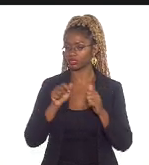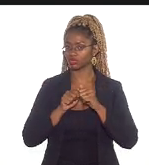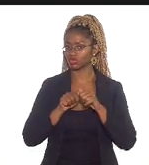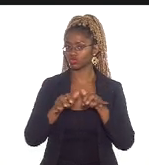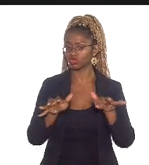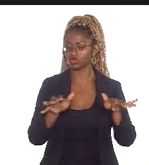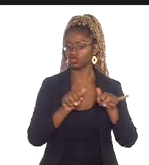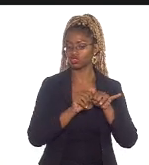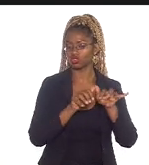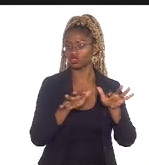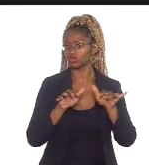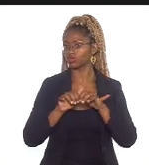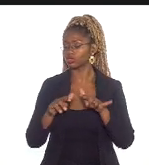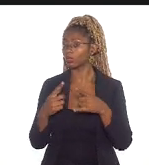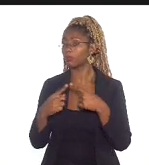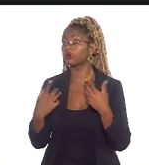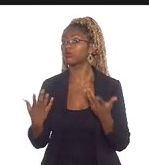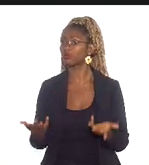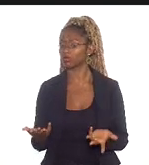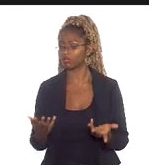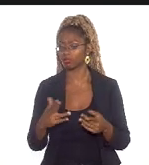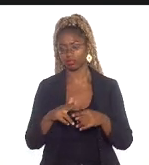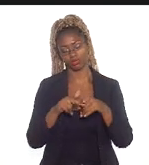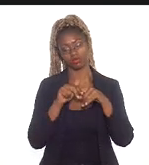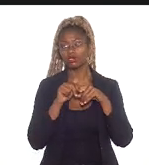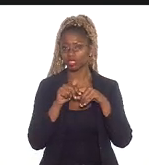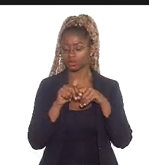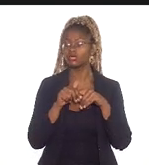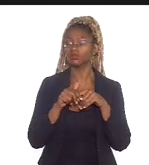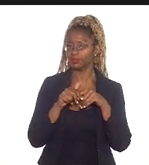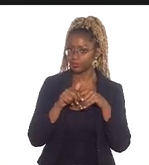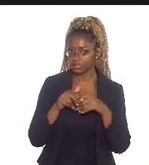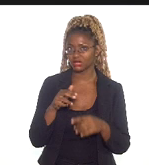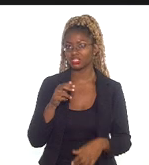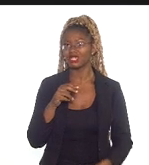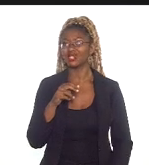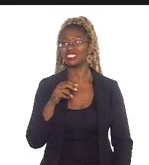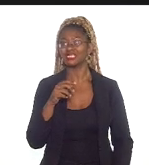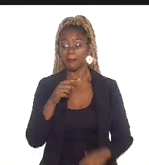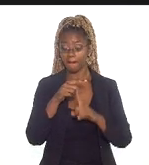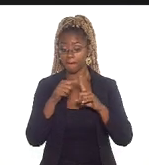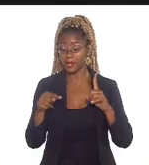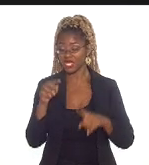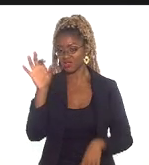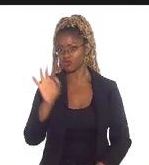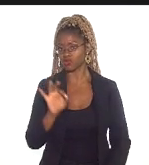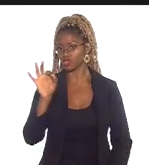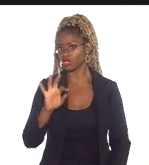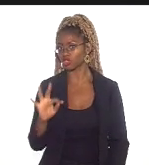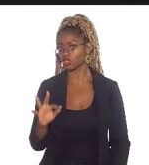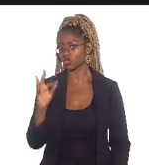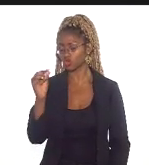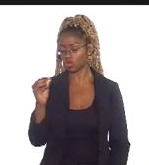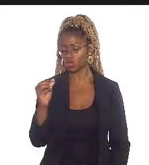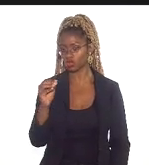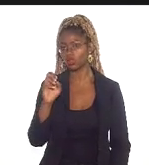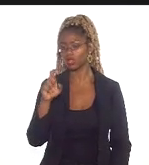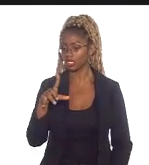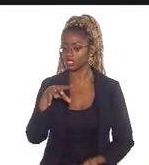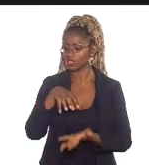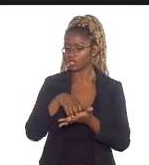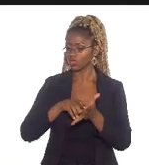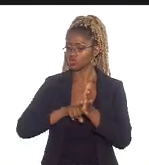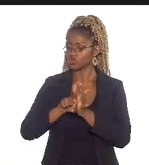distribuição? Porque praticamente esse outro 0,5% todo é no centro de